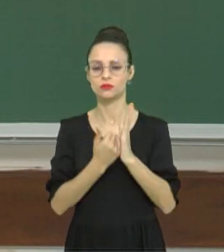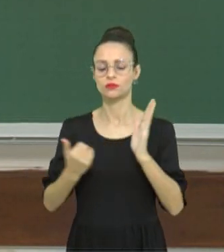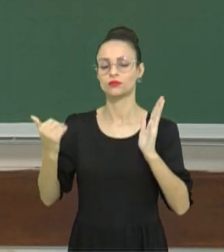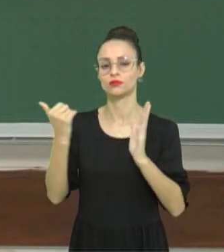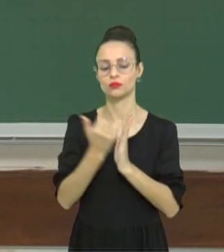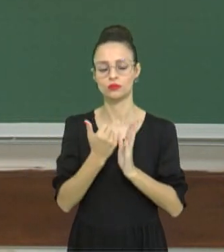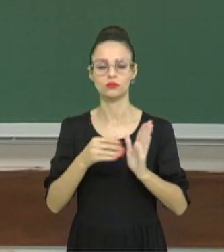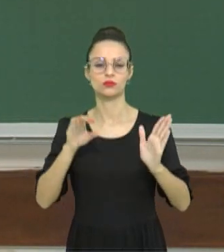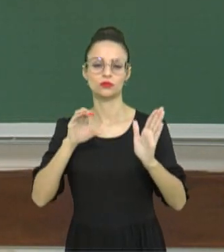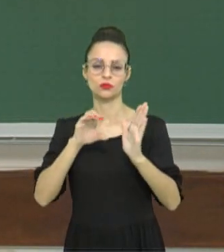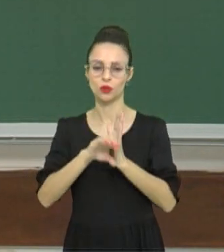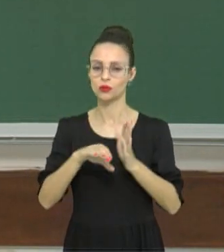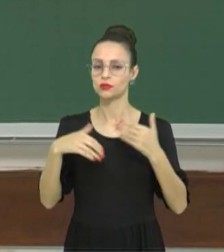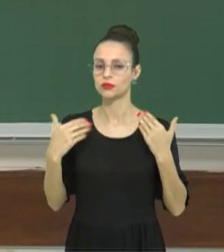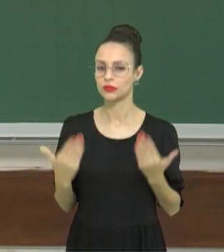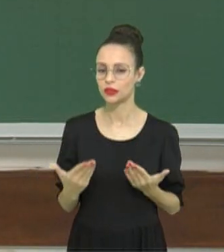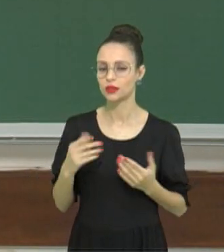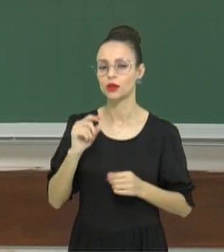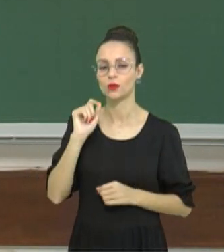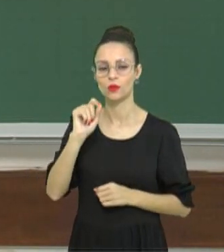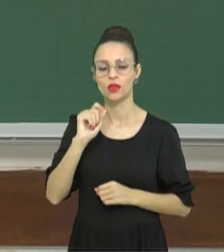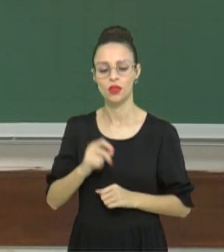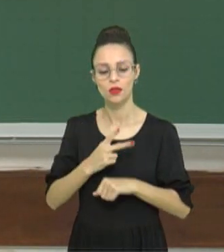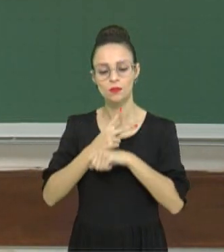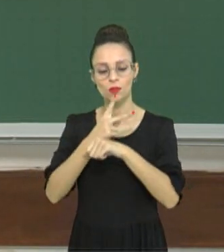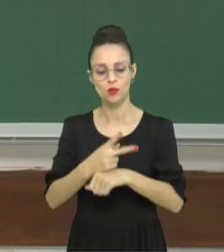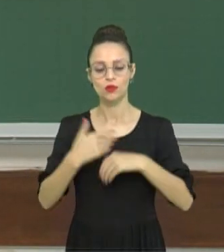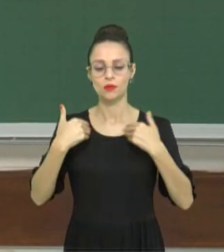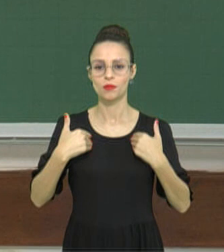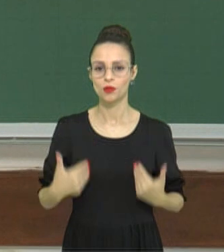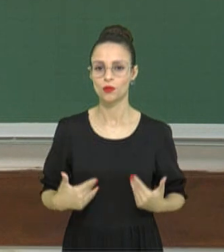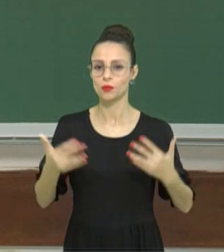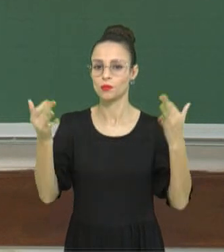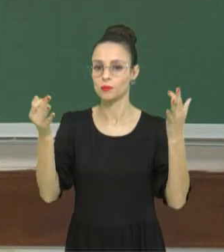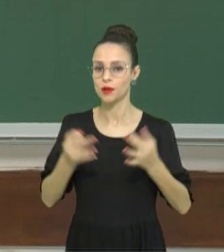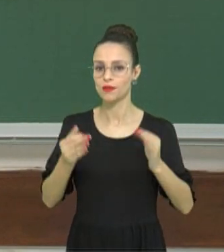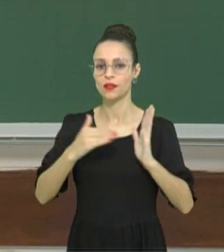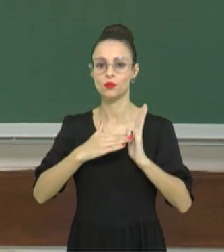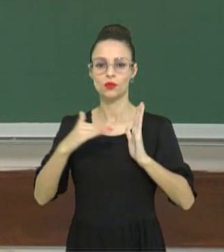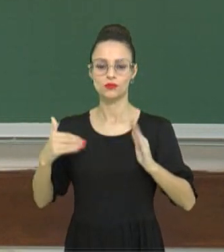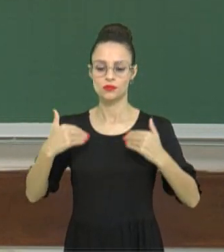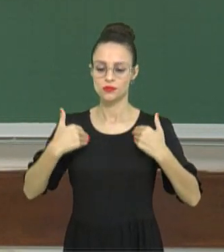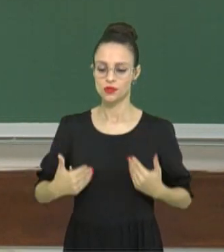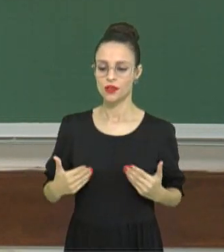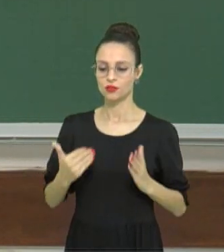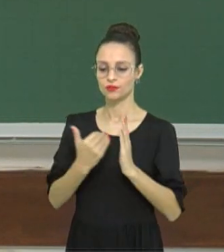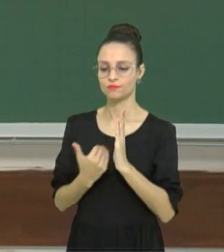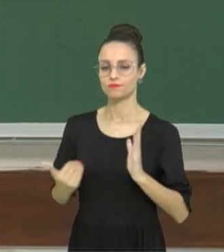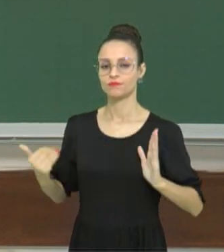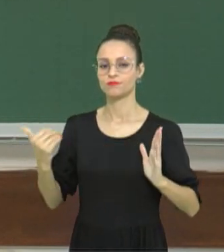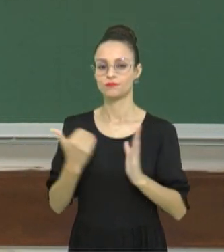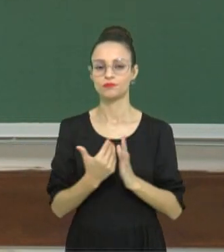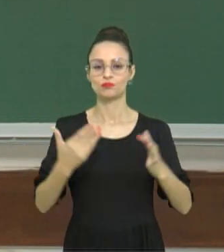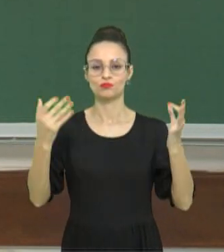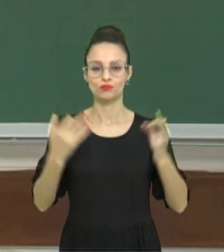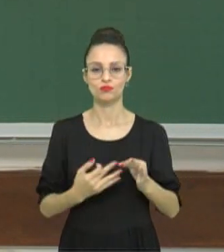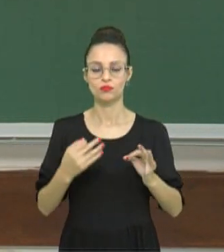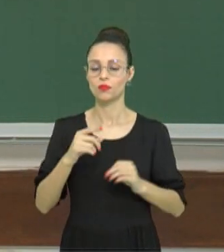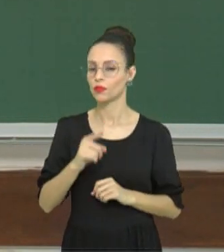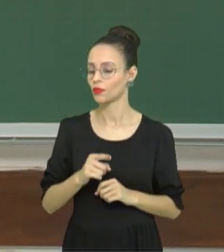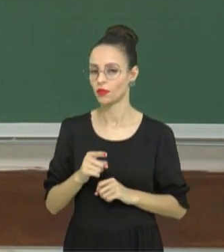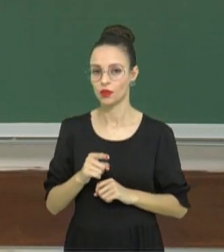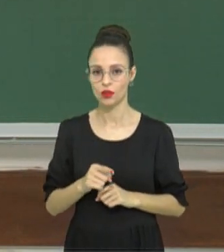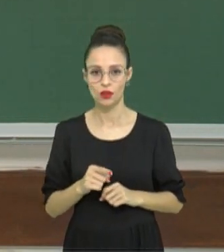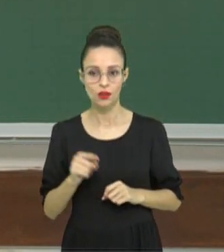nosso conceito, que é a busca por esse corpo perfeito, por essa estética de maneira exagerada, que não caminha junto